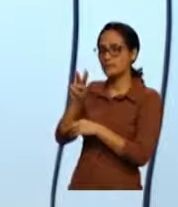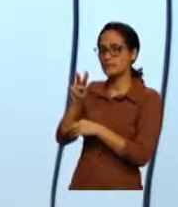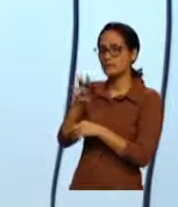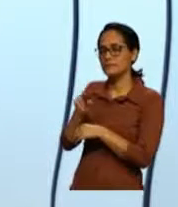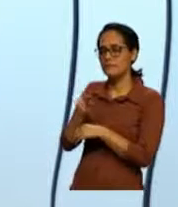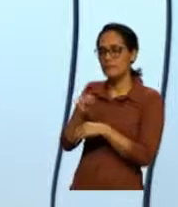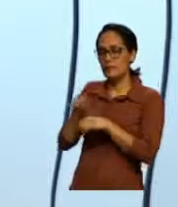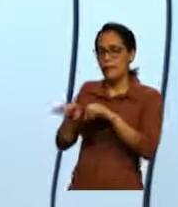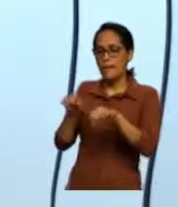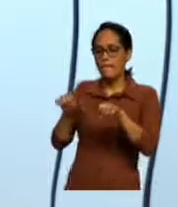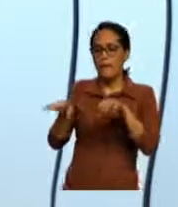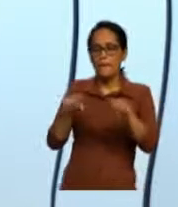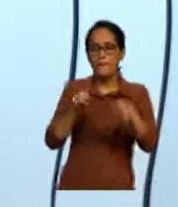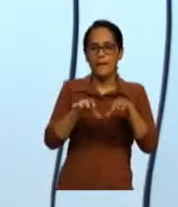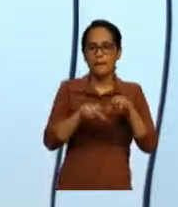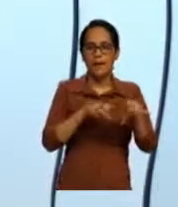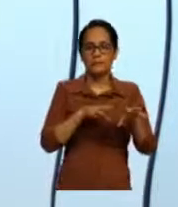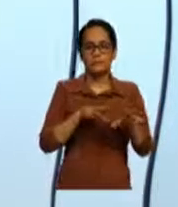vai